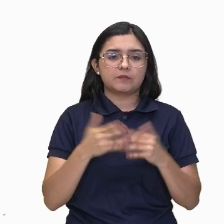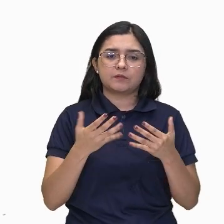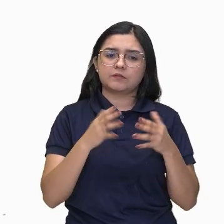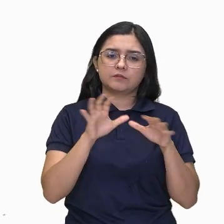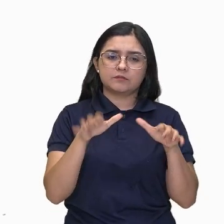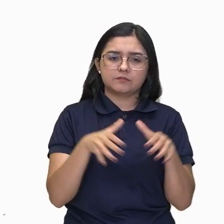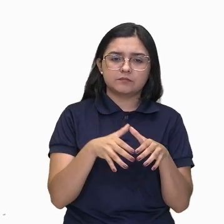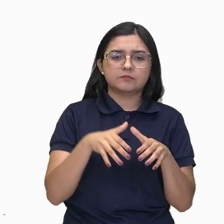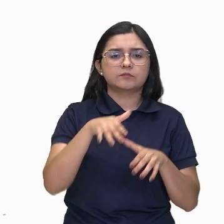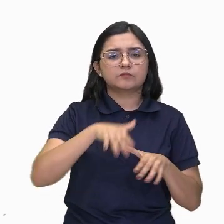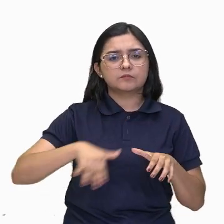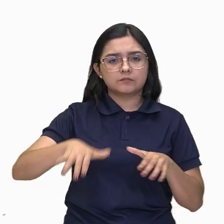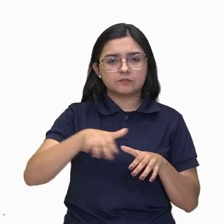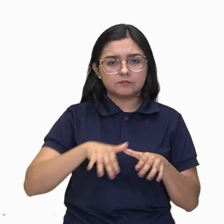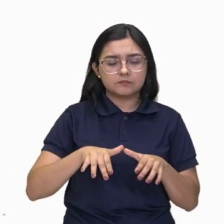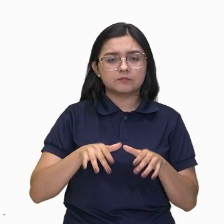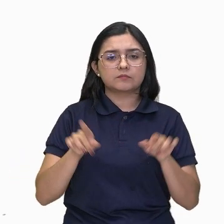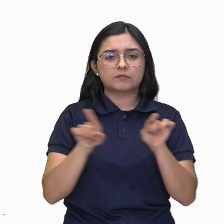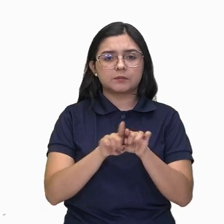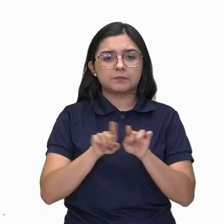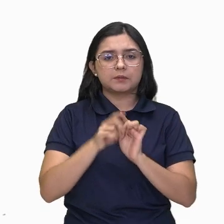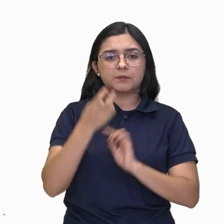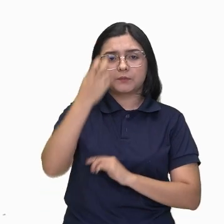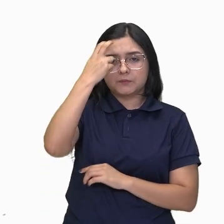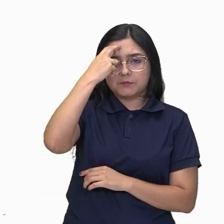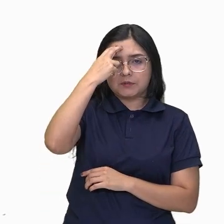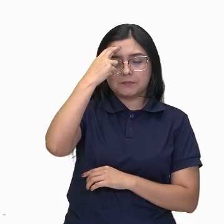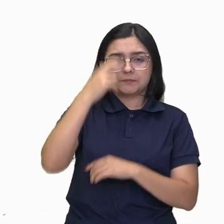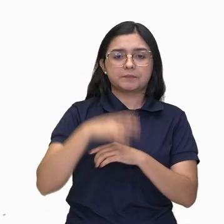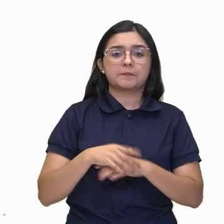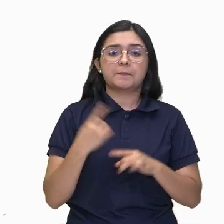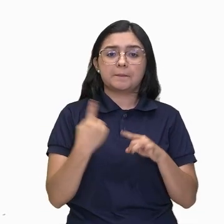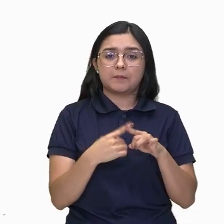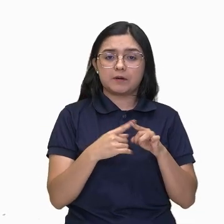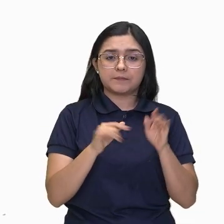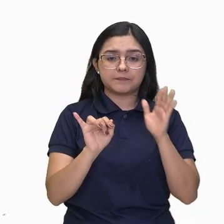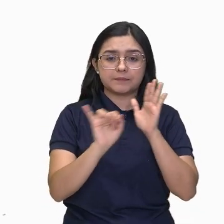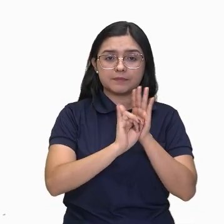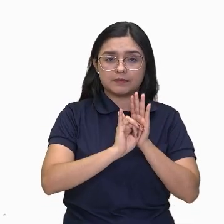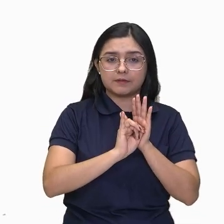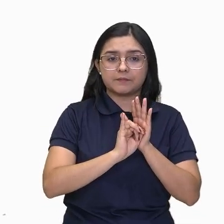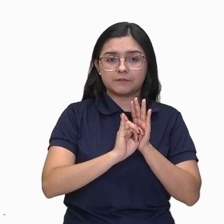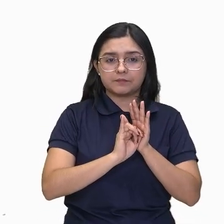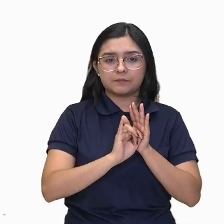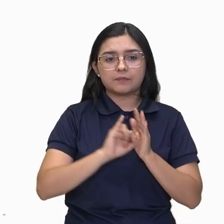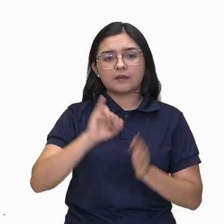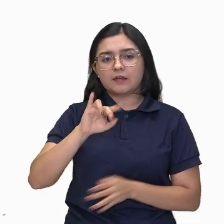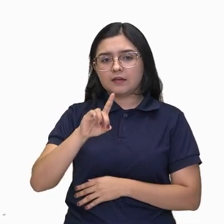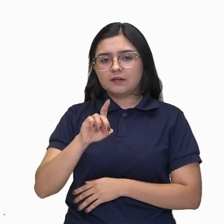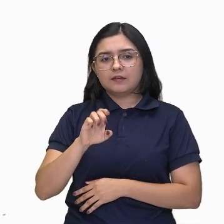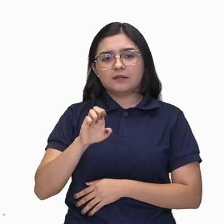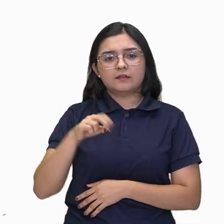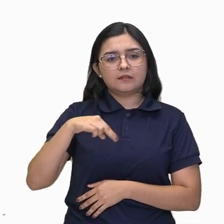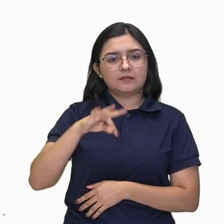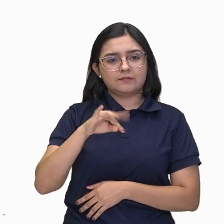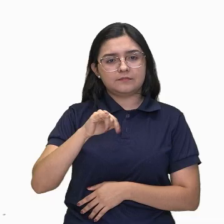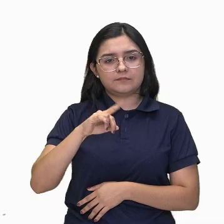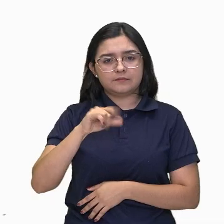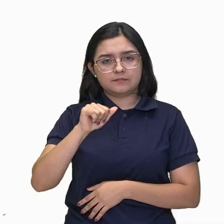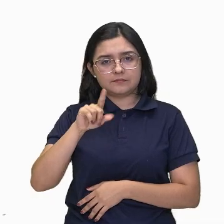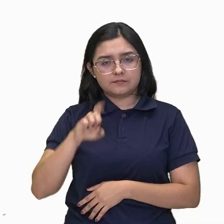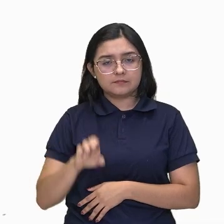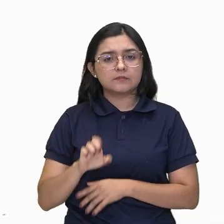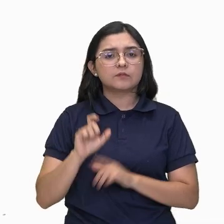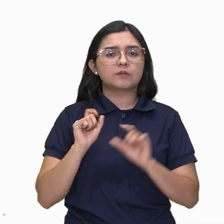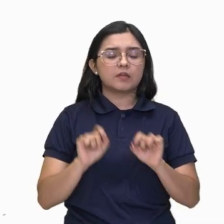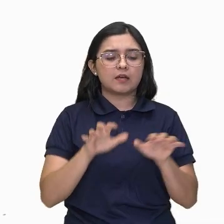questão territorial, com questão cultural, porque a identidade ela vai fazer com que aquele elemento,